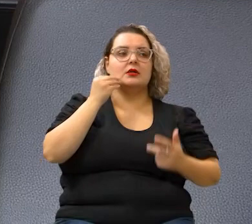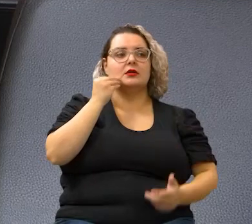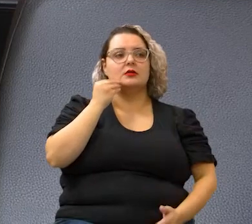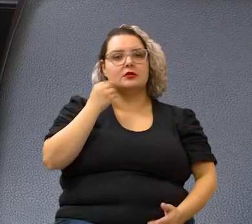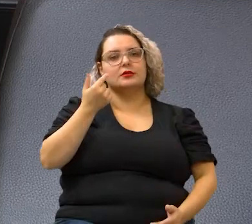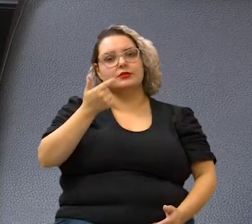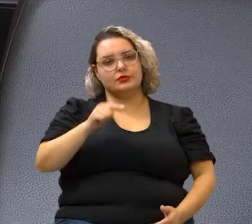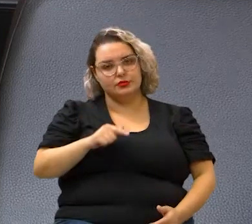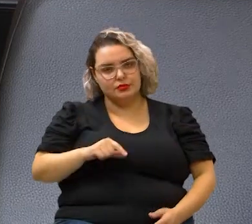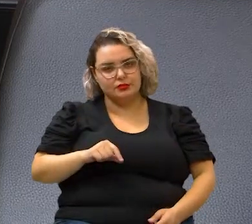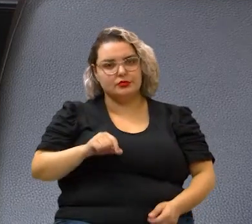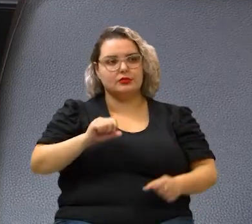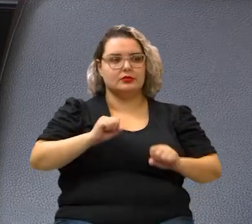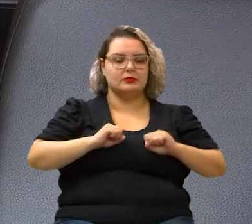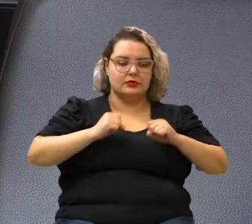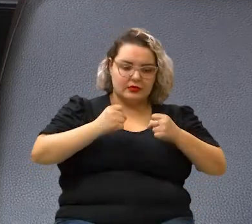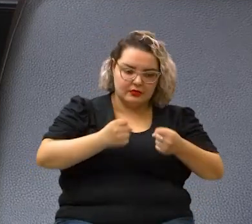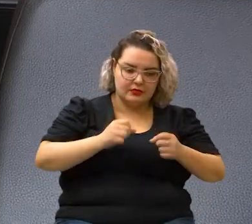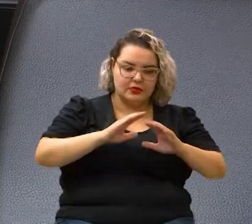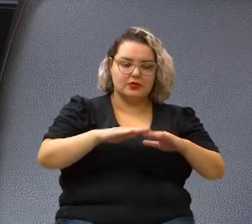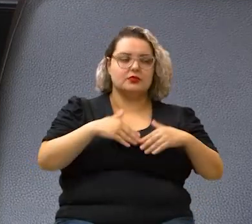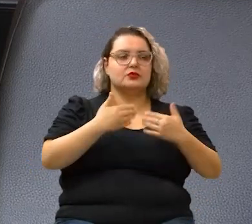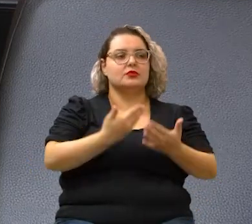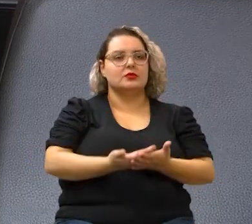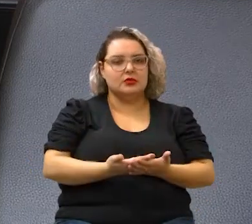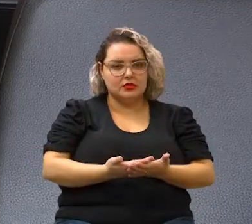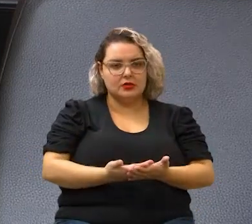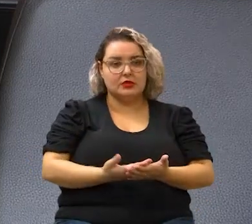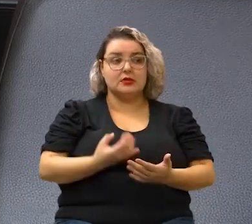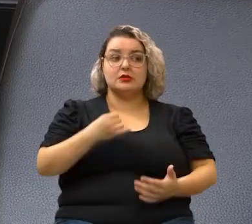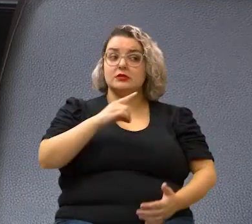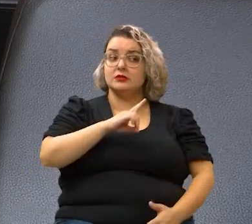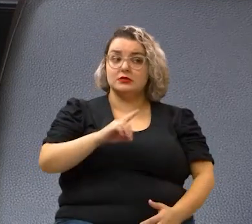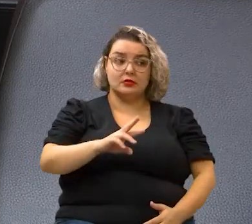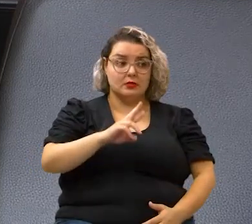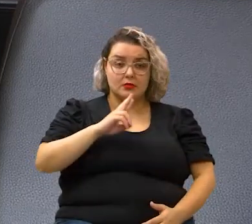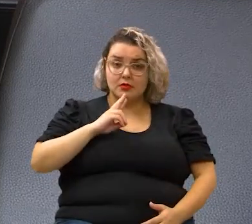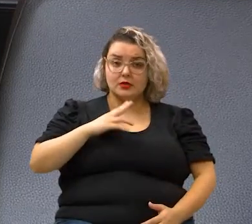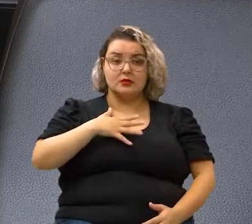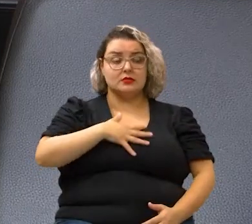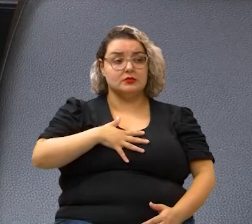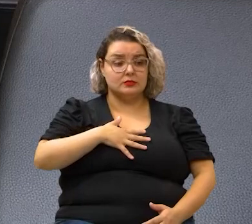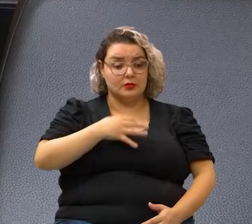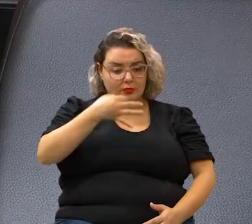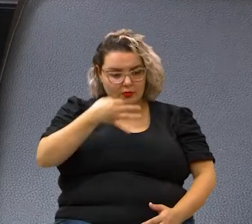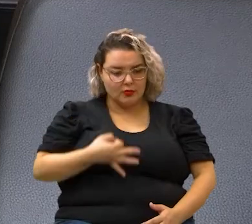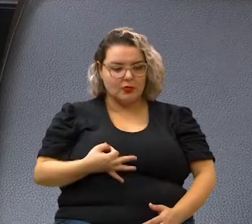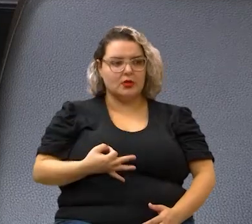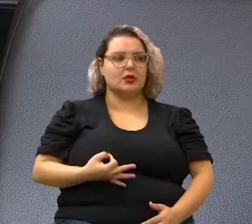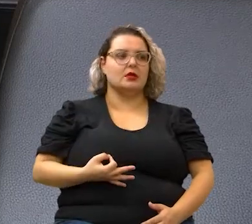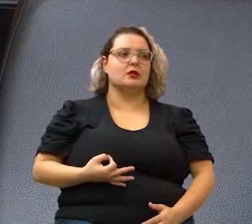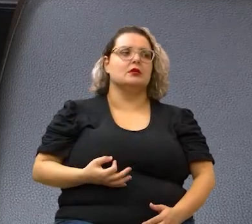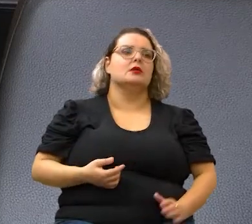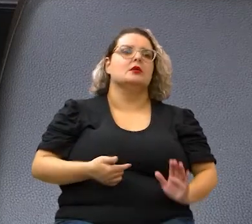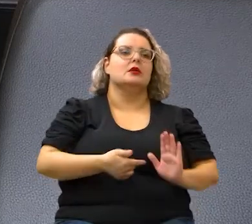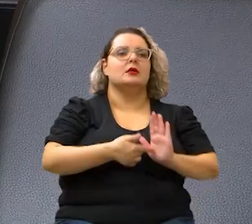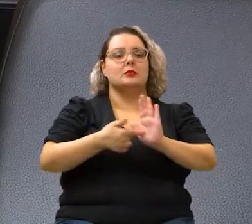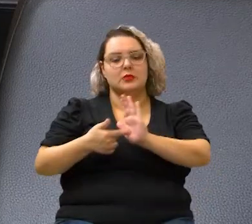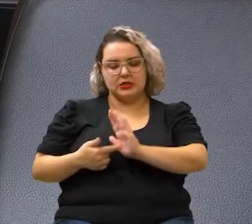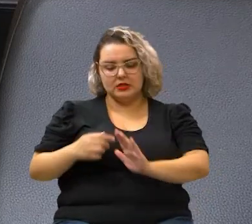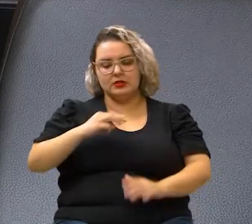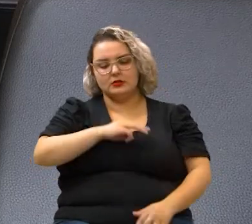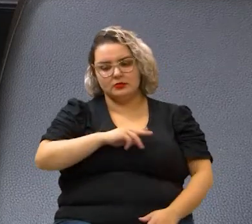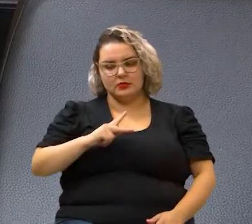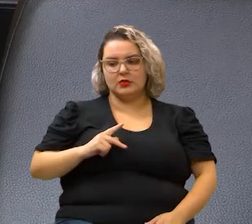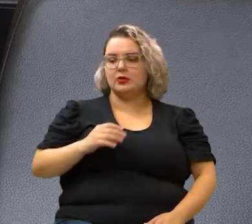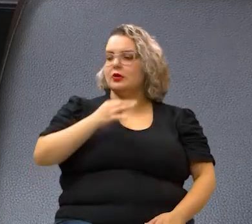gente normalmente tenta dar mais uma chance, reforça esse requerimento, e se não vier uma resposta satisfatória novamente, aí a gente